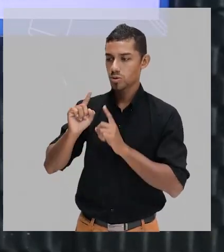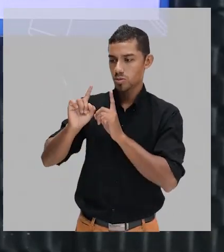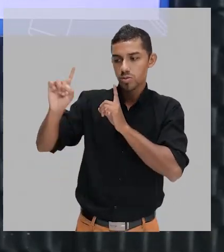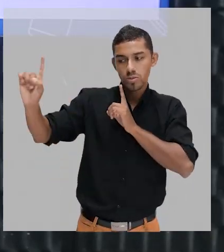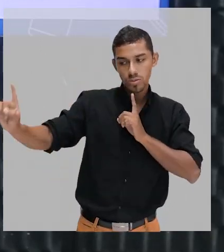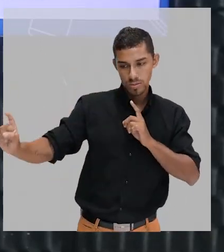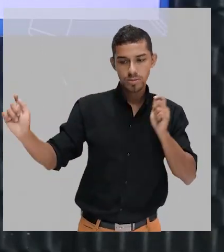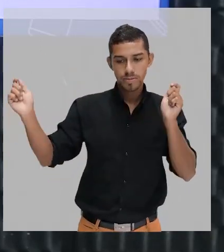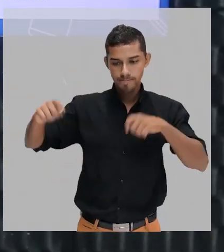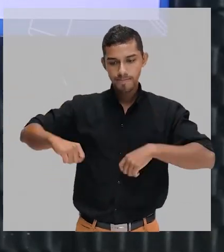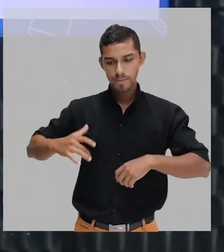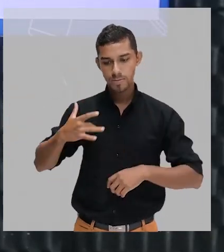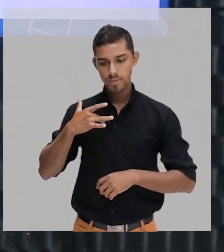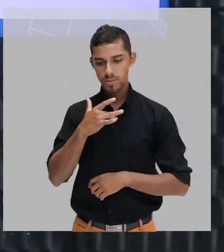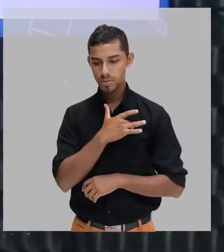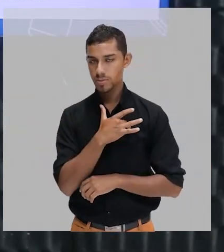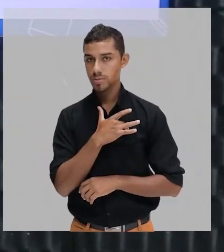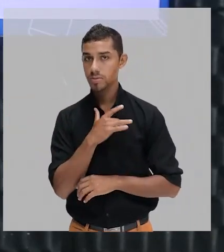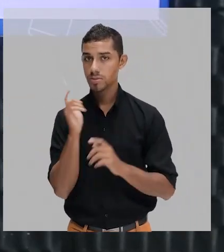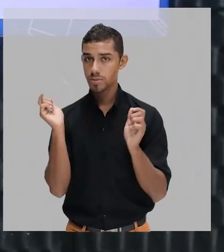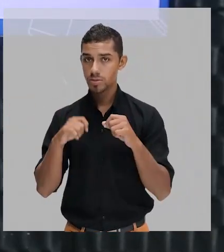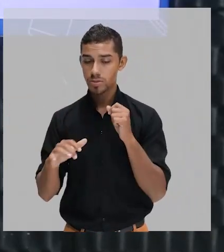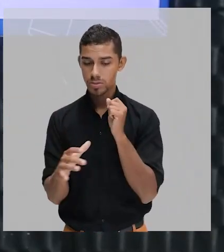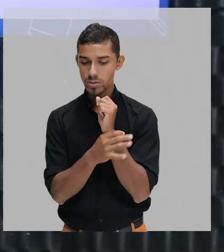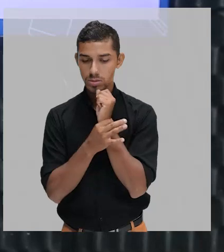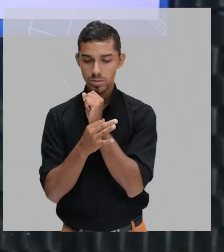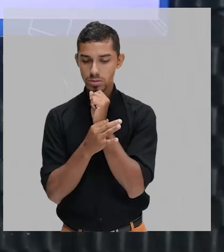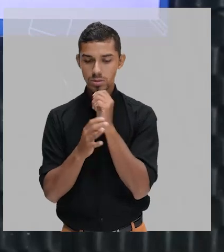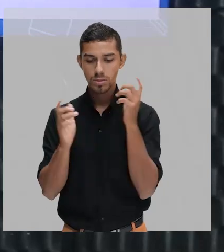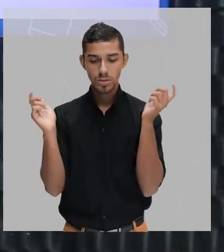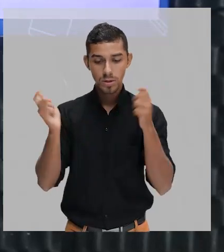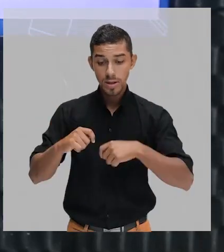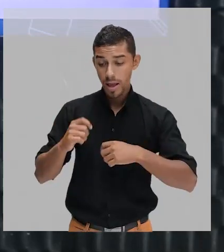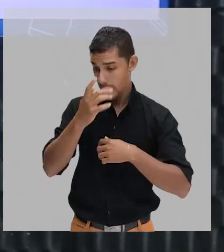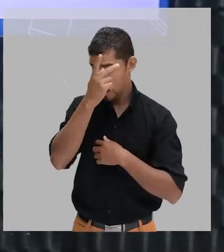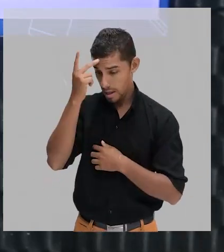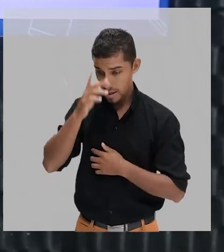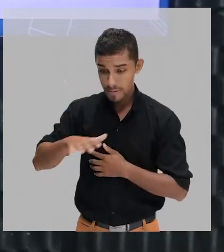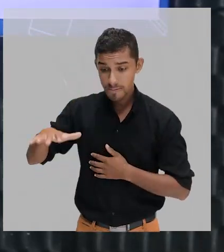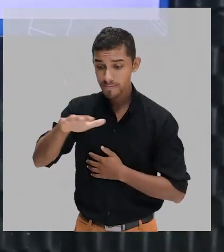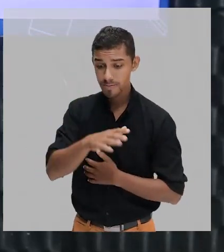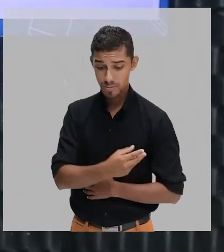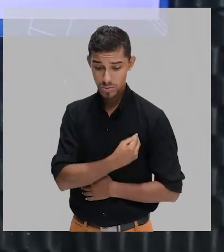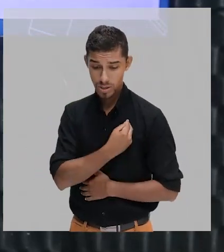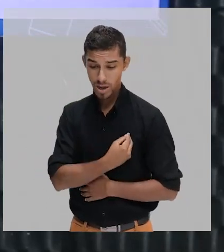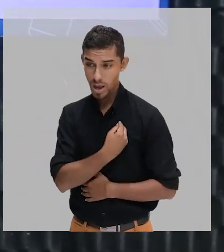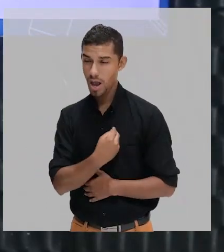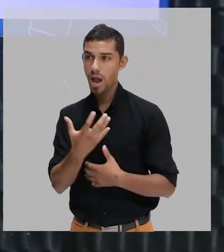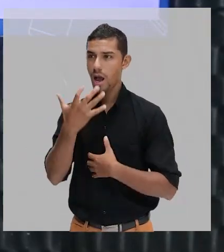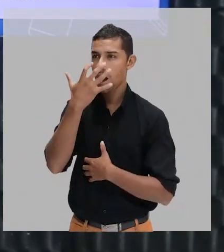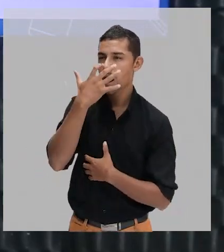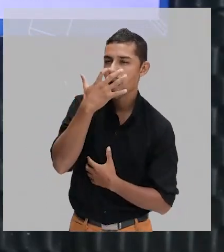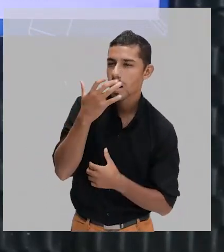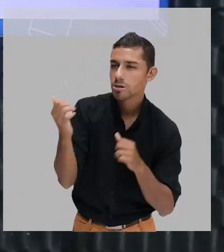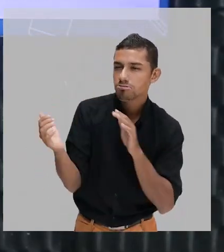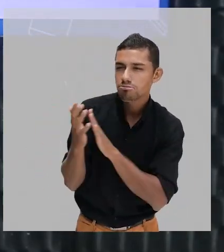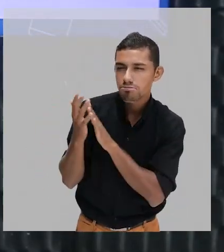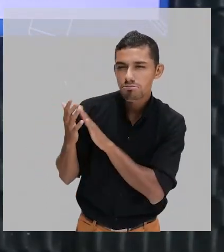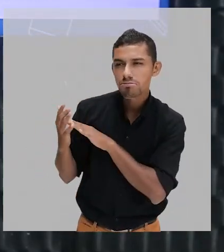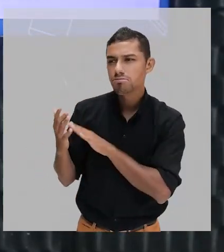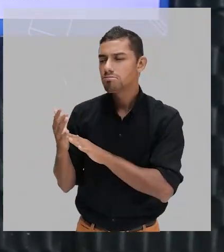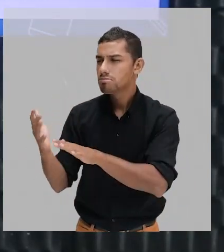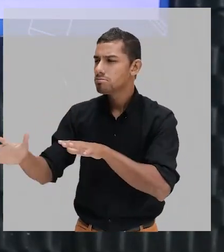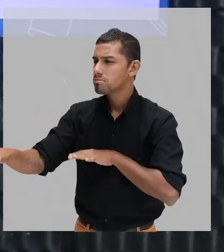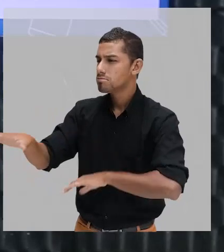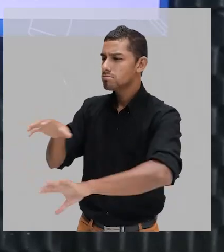gente que trabalha com teatro, é muito diferente essa transposição, porque a plateia é viva, é intensa, e cada plateia é um